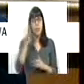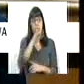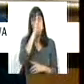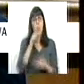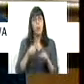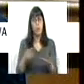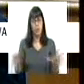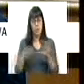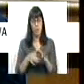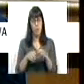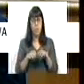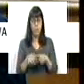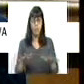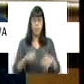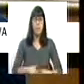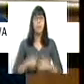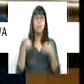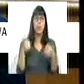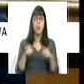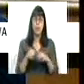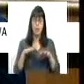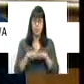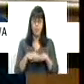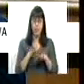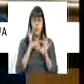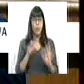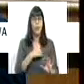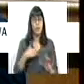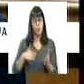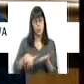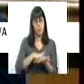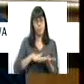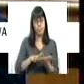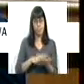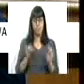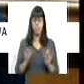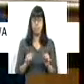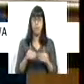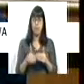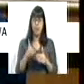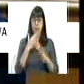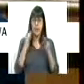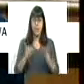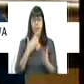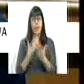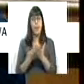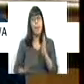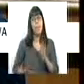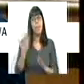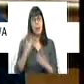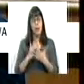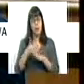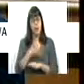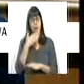Governo no que diz respeito à expansão e melhoria da rede de cuidados de saúde primários, o que irá, com certeza, aumentar